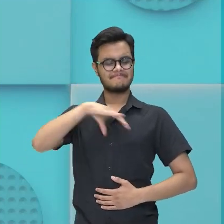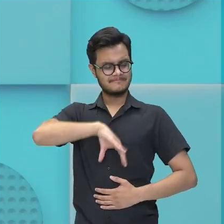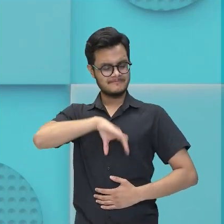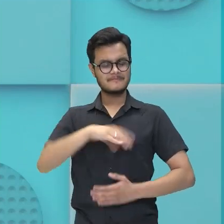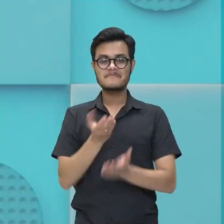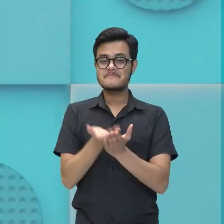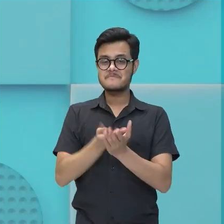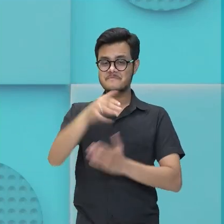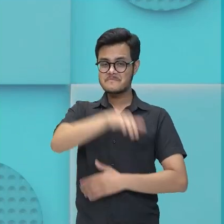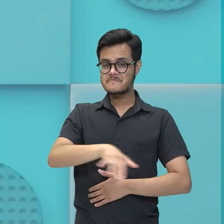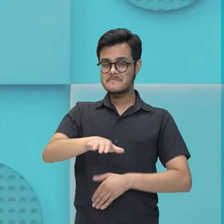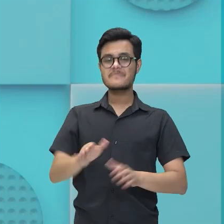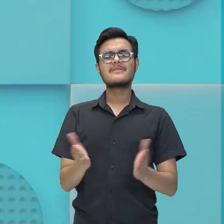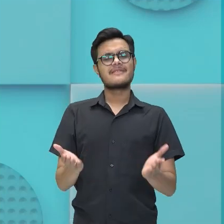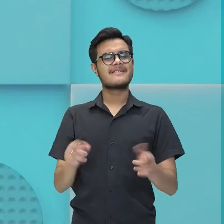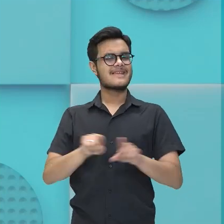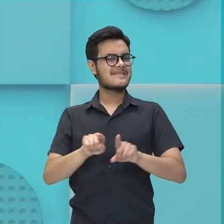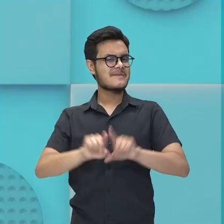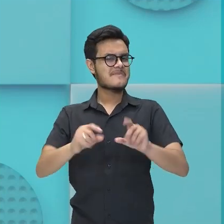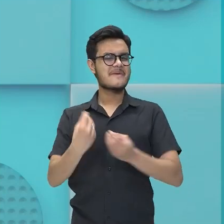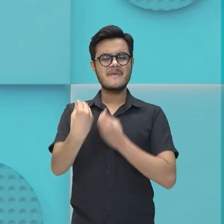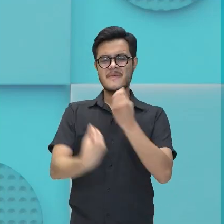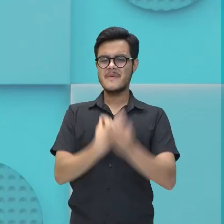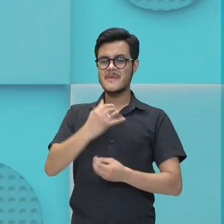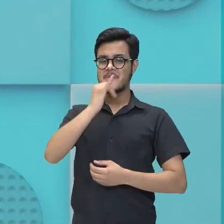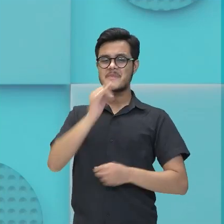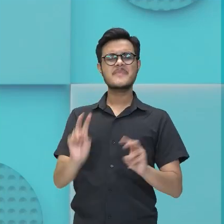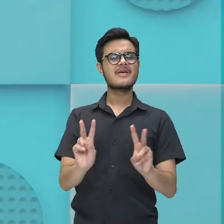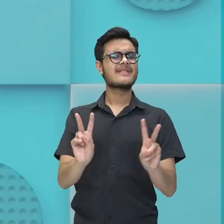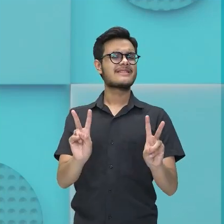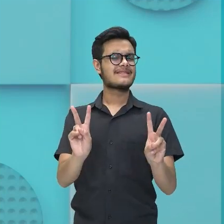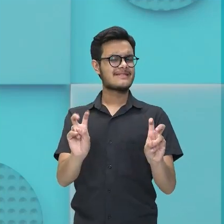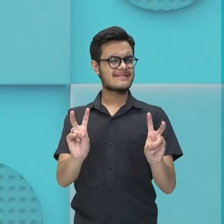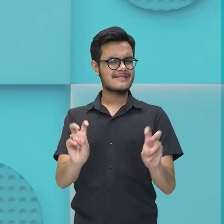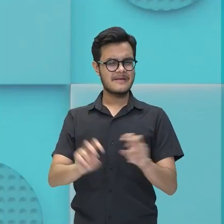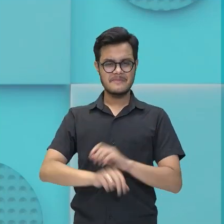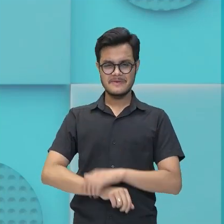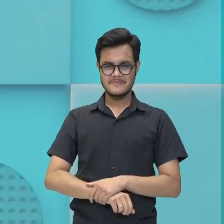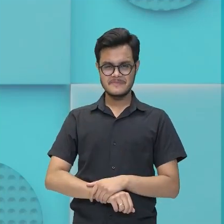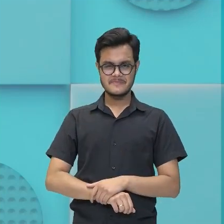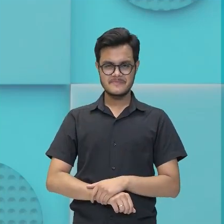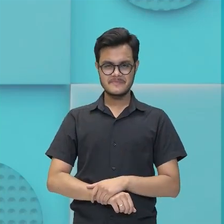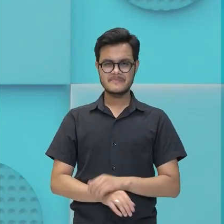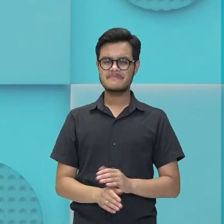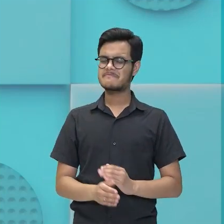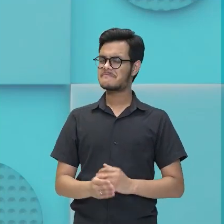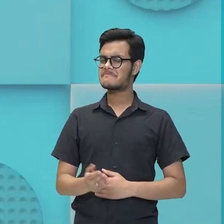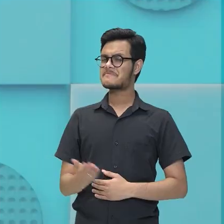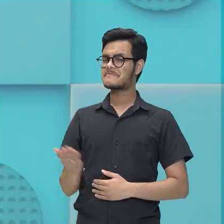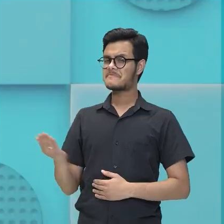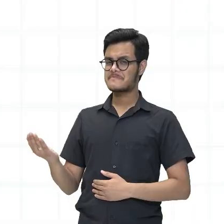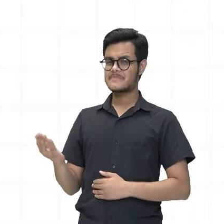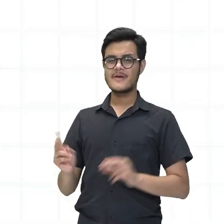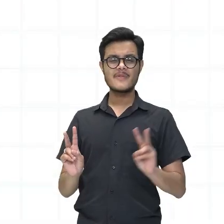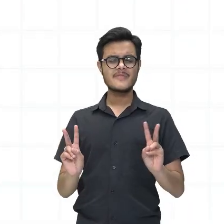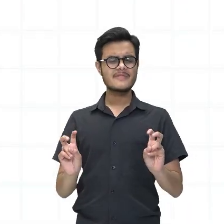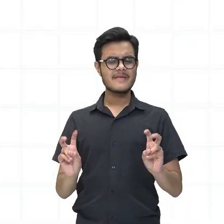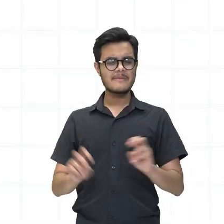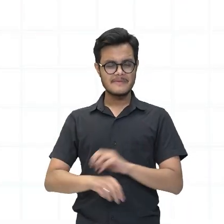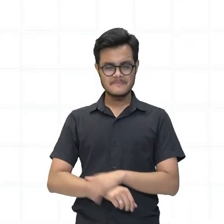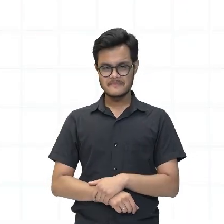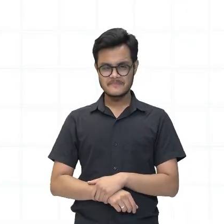e, claro, vamos saber qual será o nosso objeto de conhecimento de hoje. Então, vamos lá! Olha